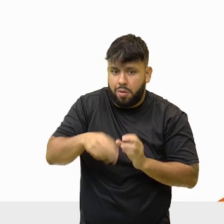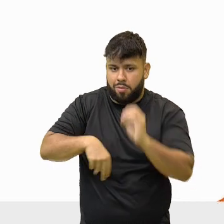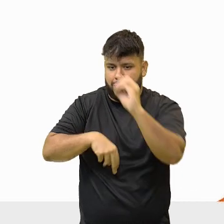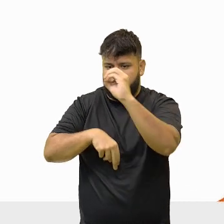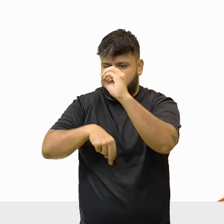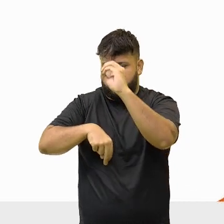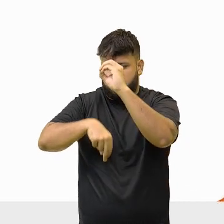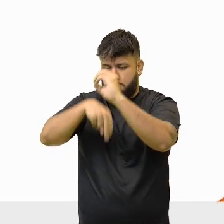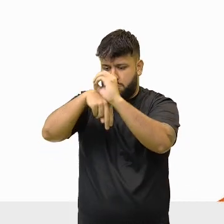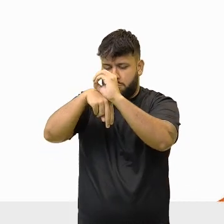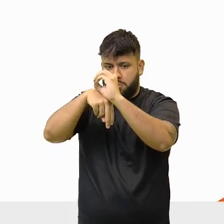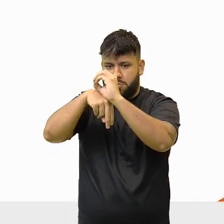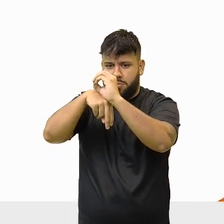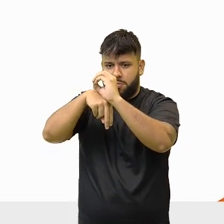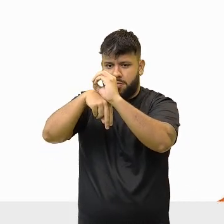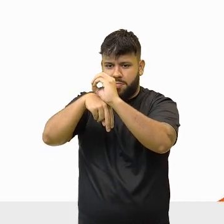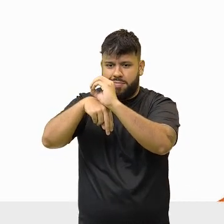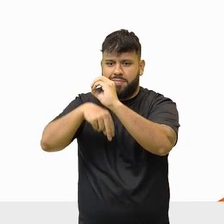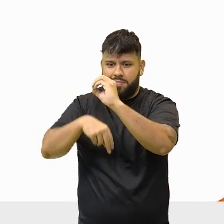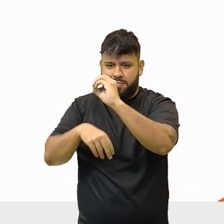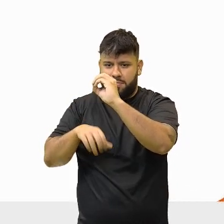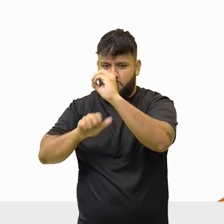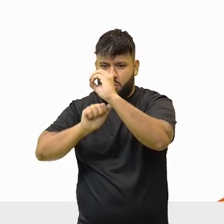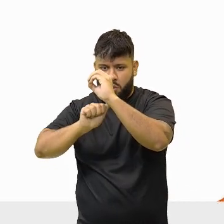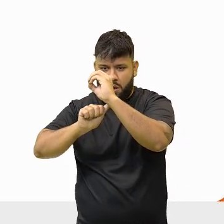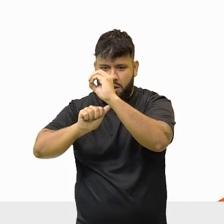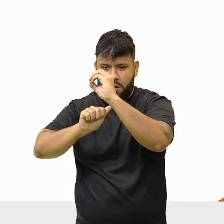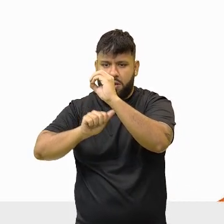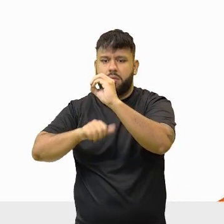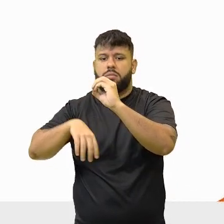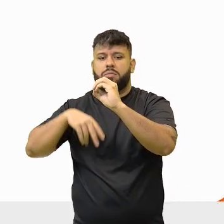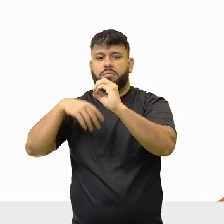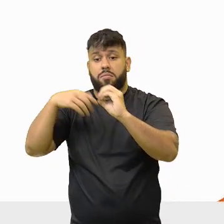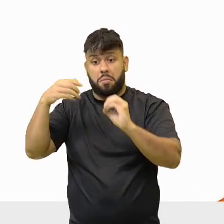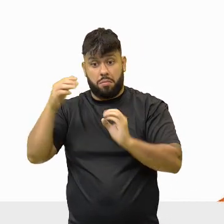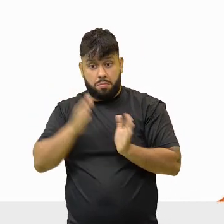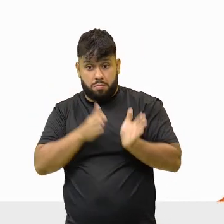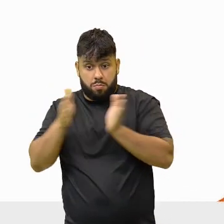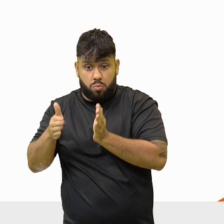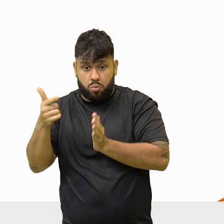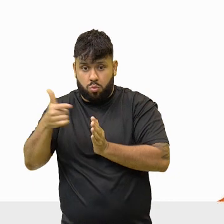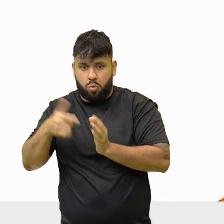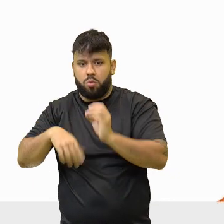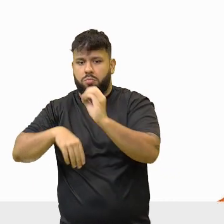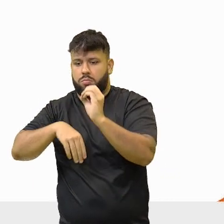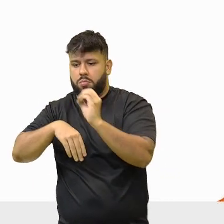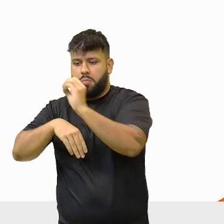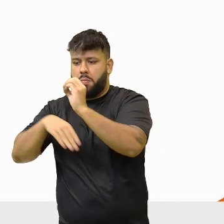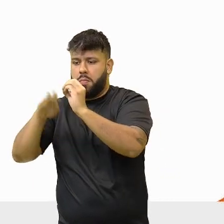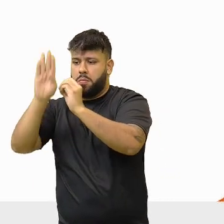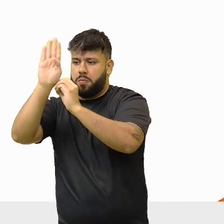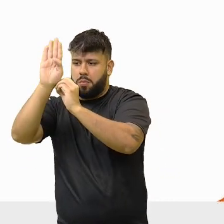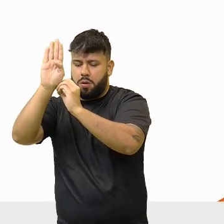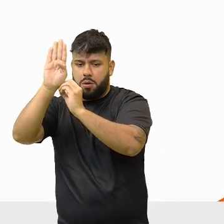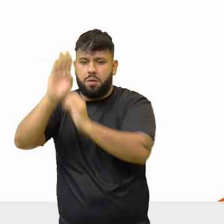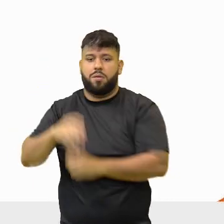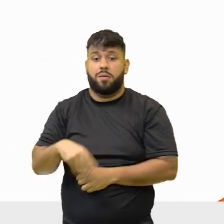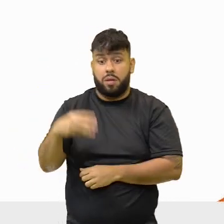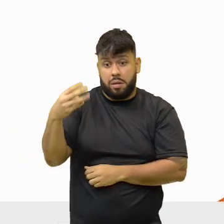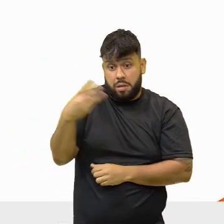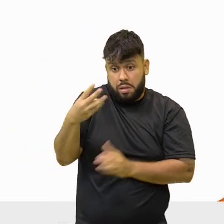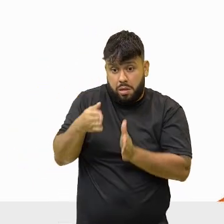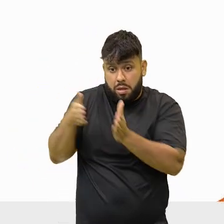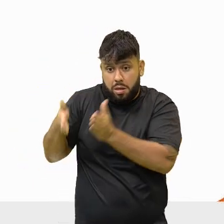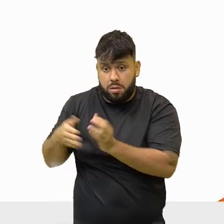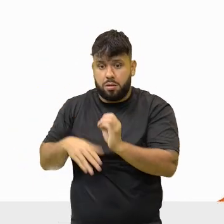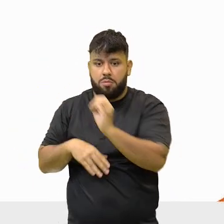ponto A. Passo 2, a esfera P toca no ponto B. Passo 3, a esfera P toca no ponto C. Ao observar os passos 1,